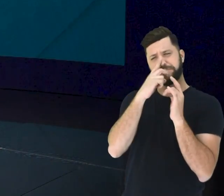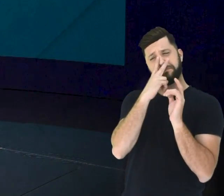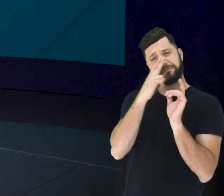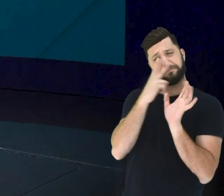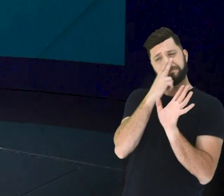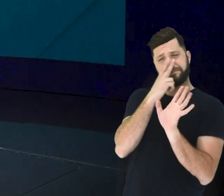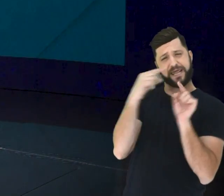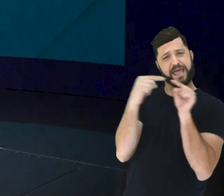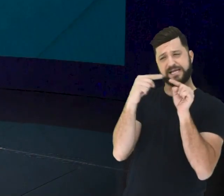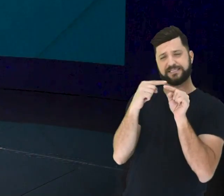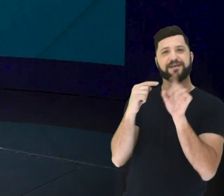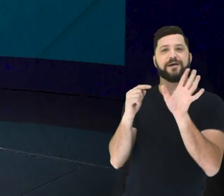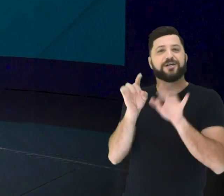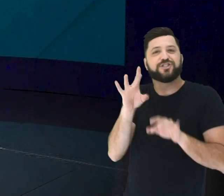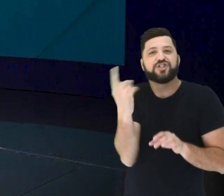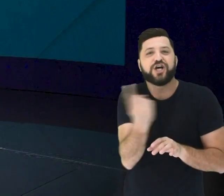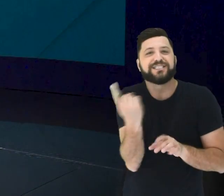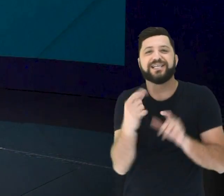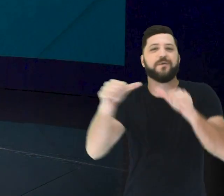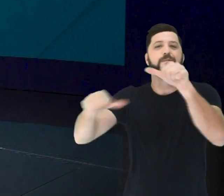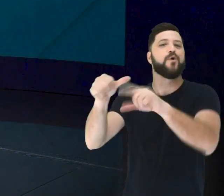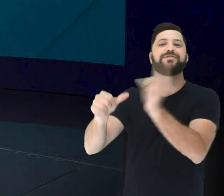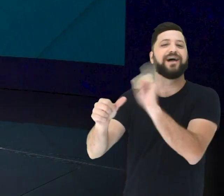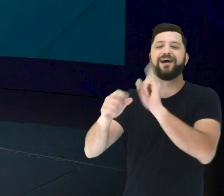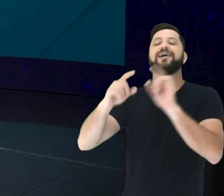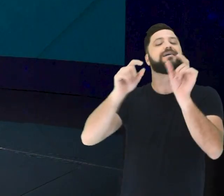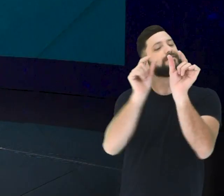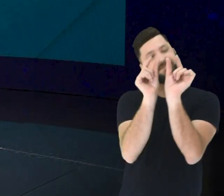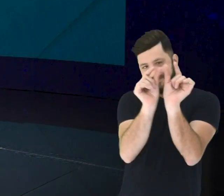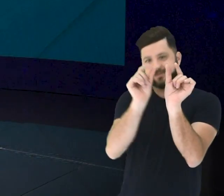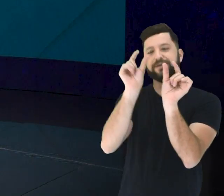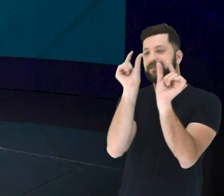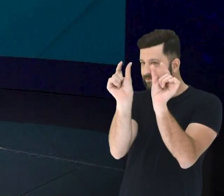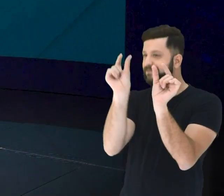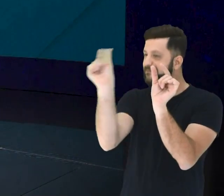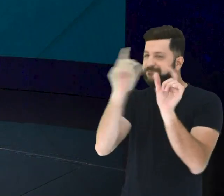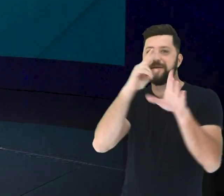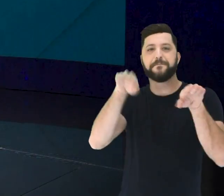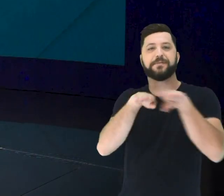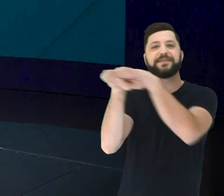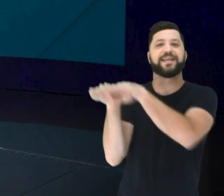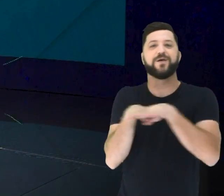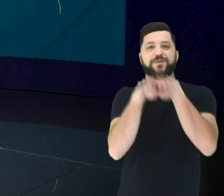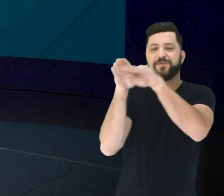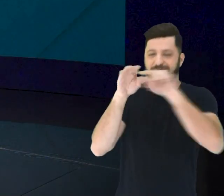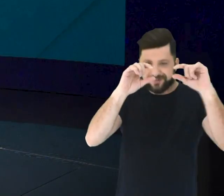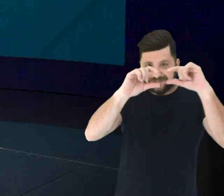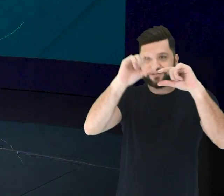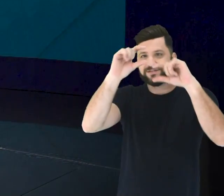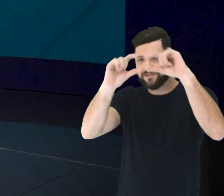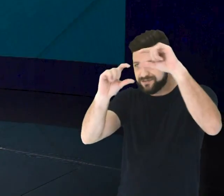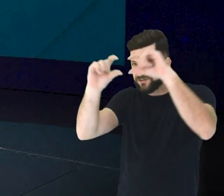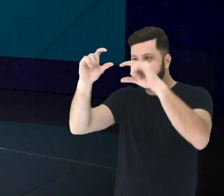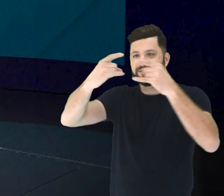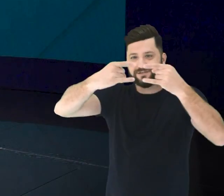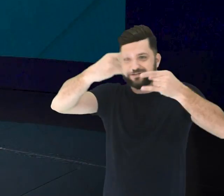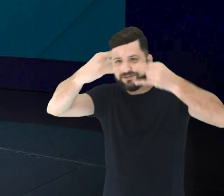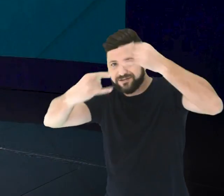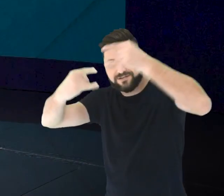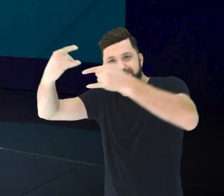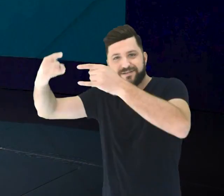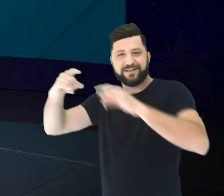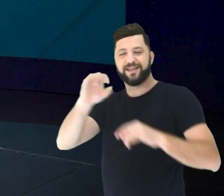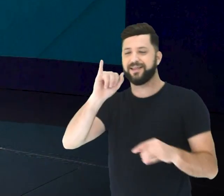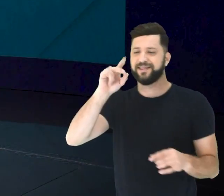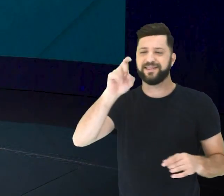como uma barra de tendência mas ela sozinha não muda o comportamento a conjuntura total do mercado né ele continua como a predominância de barras